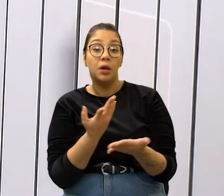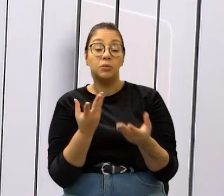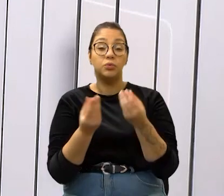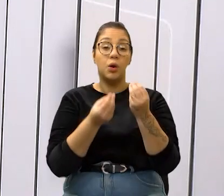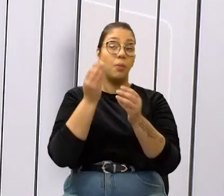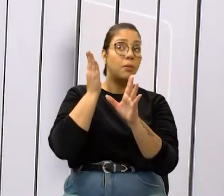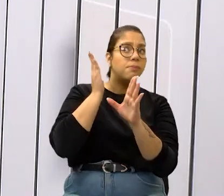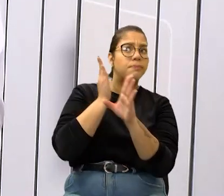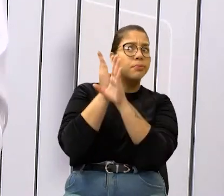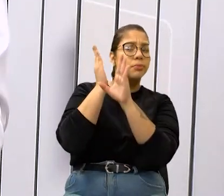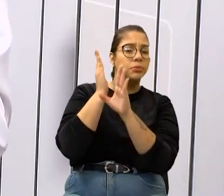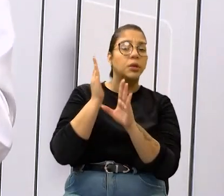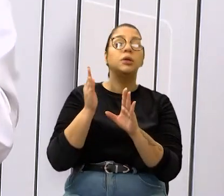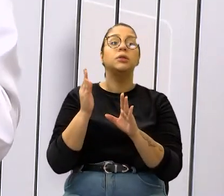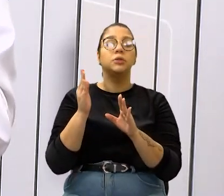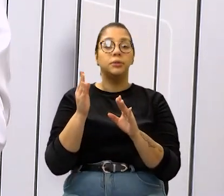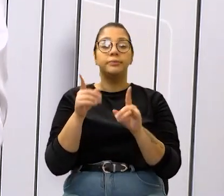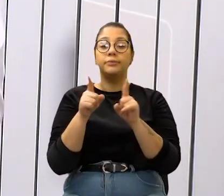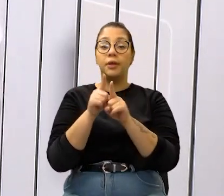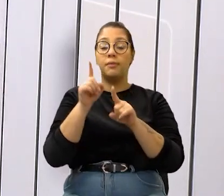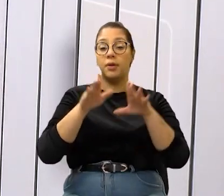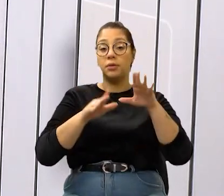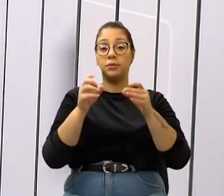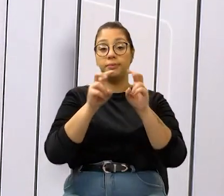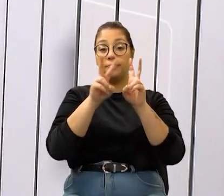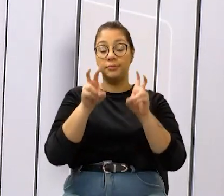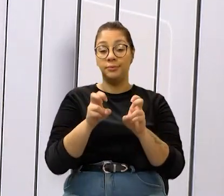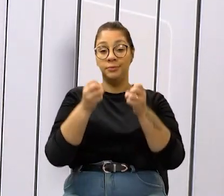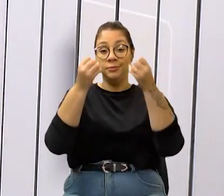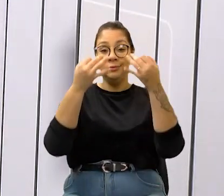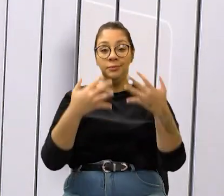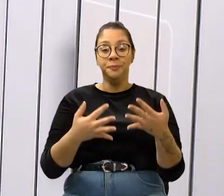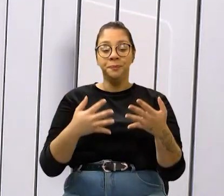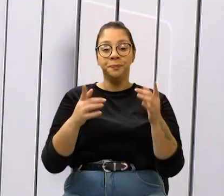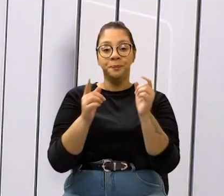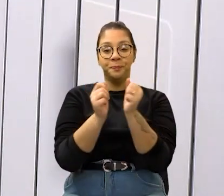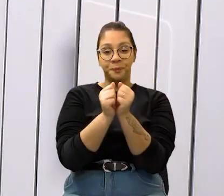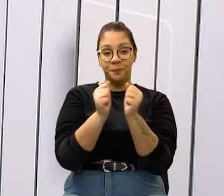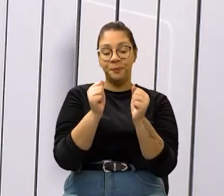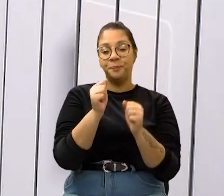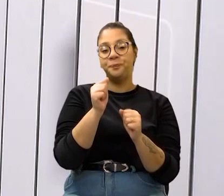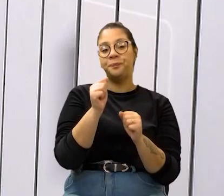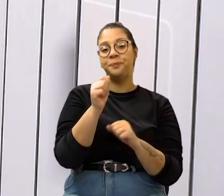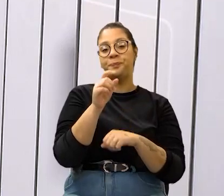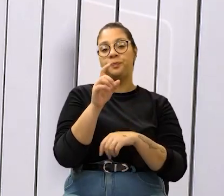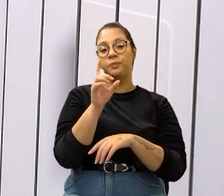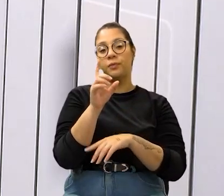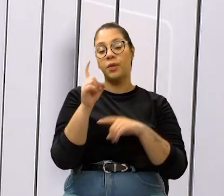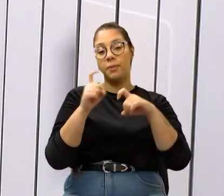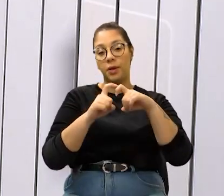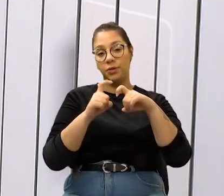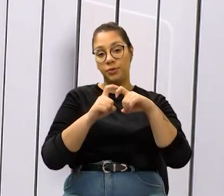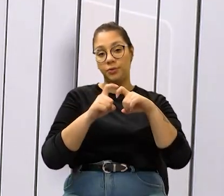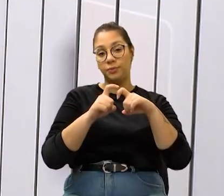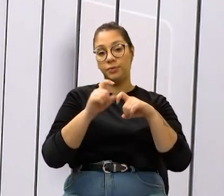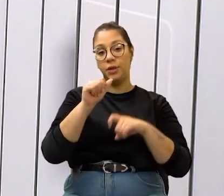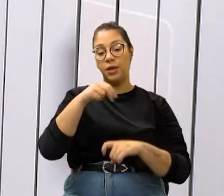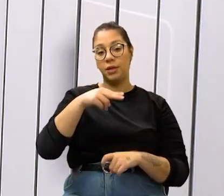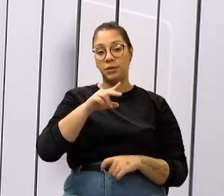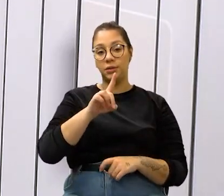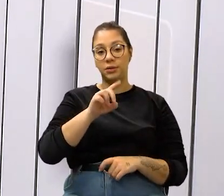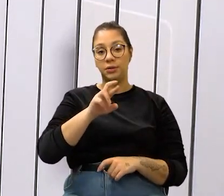como identificar, o que der para a gente desvendar sobre esse assunto com a doutora Amanda Negrini, oncologista do